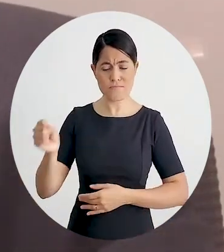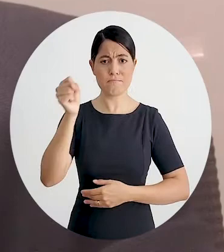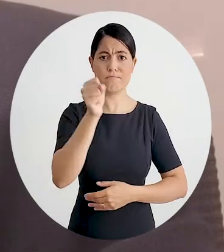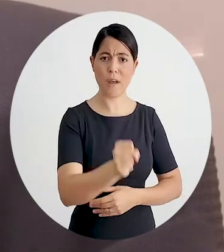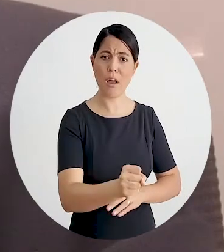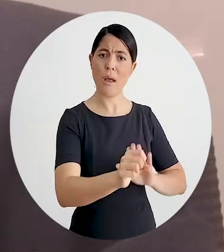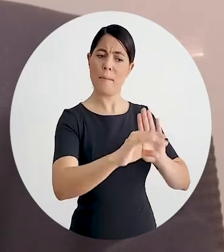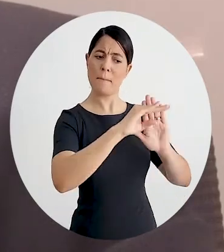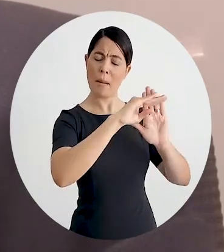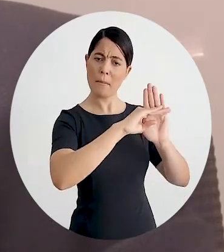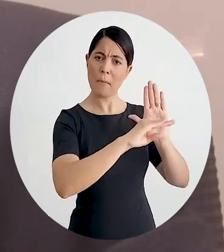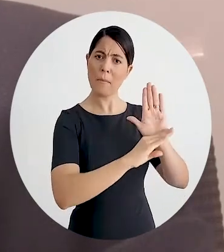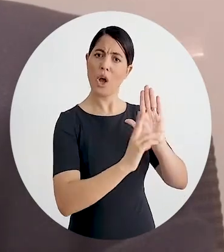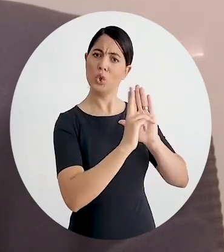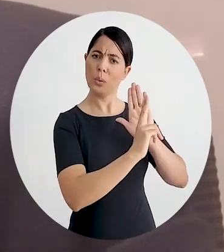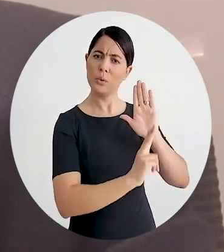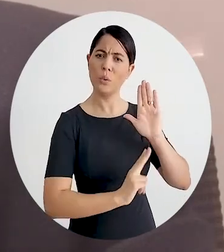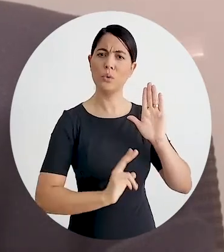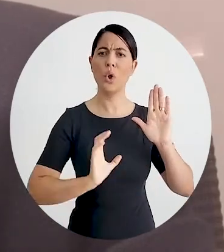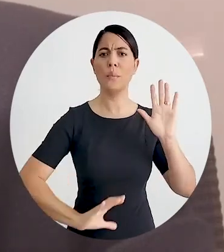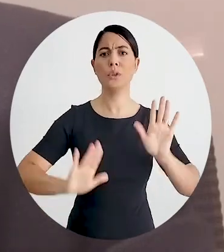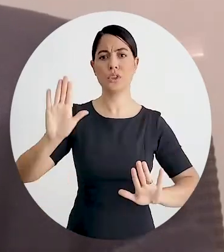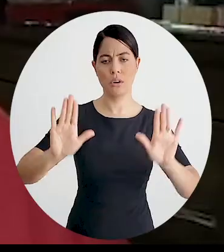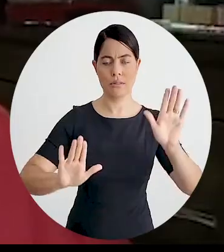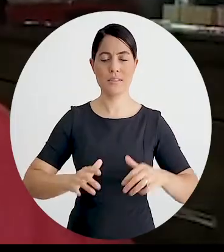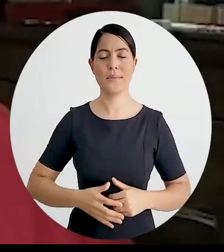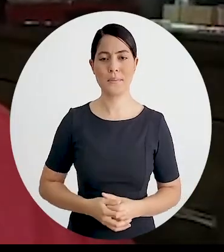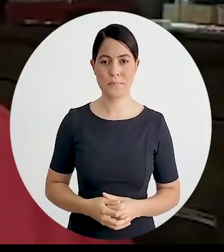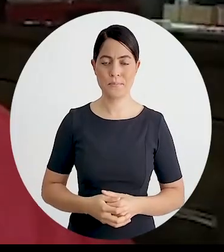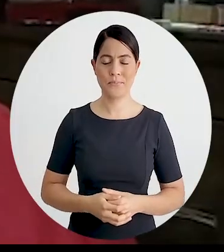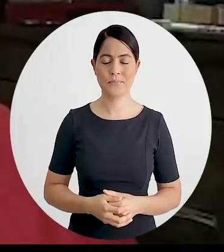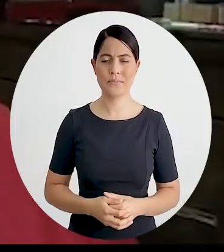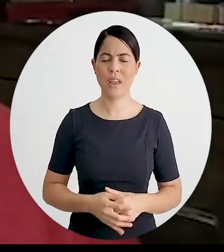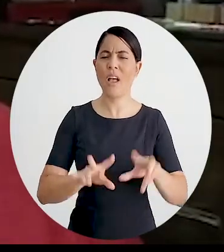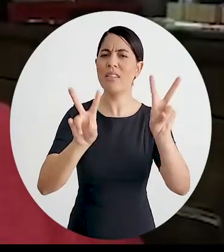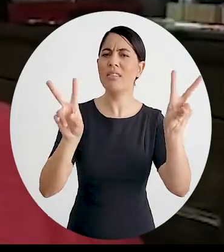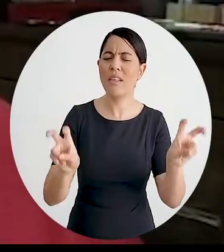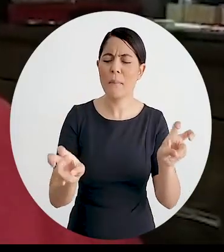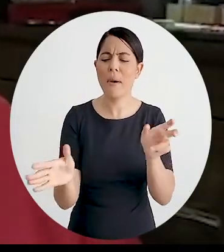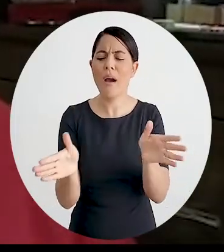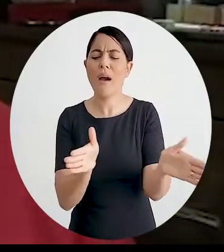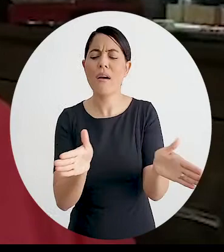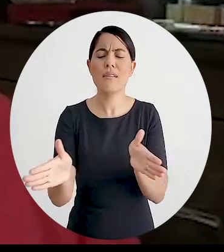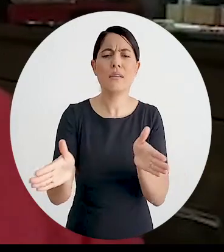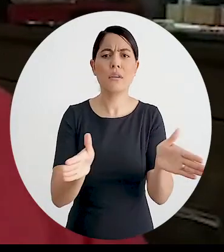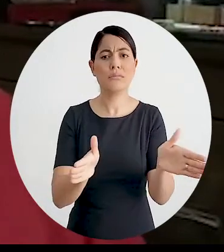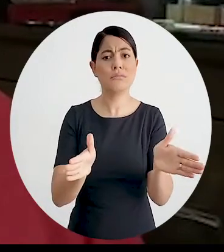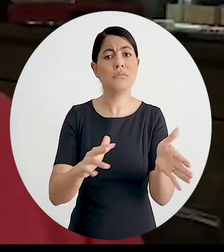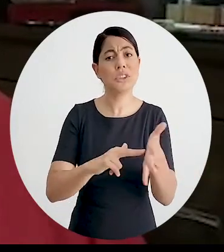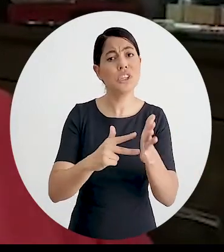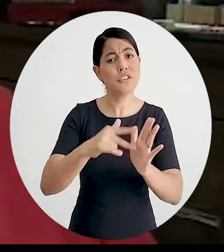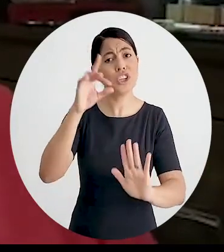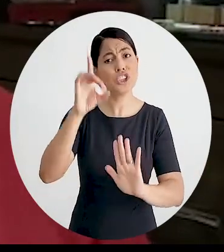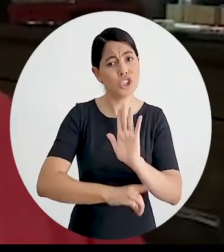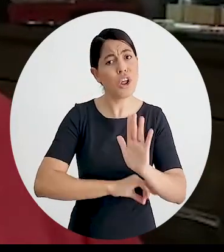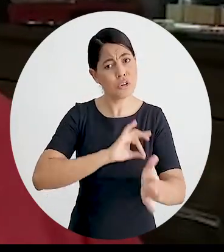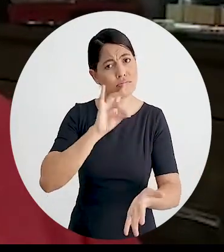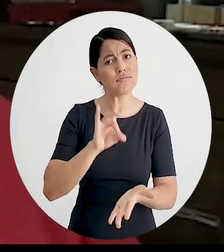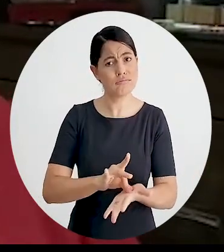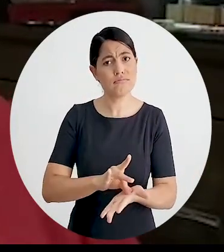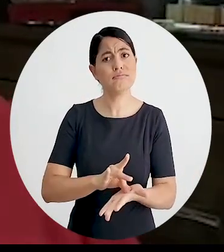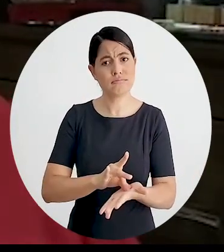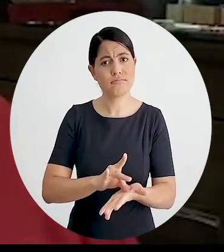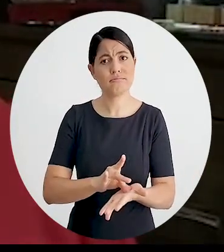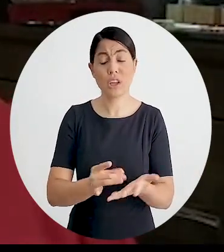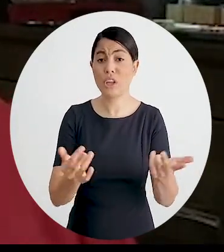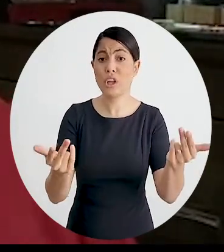sua inclusão na lista de candidatos e candidatas. A acessibilidade é tanto um direito em si, quanto